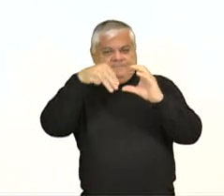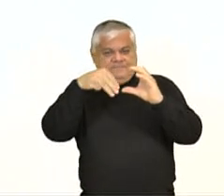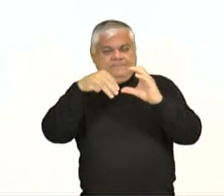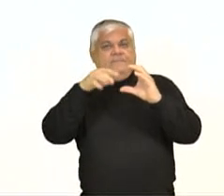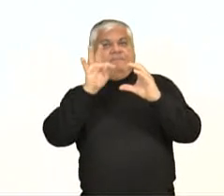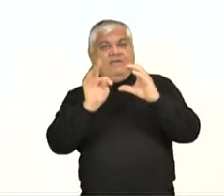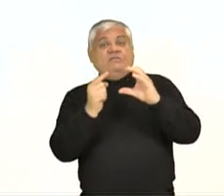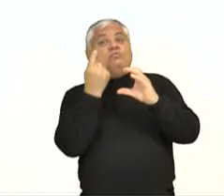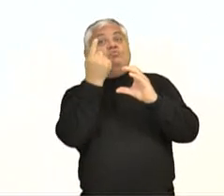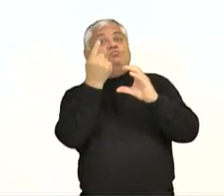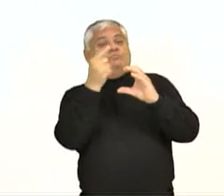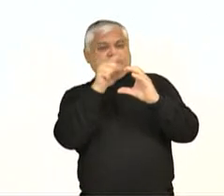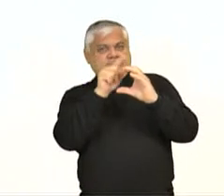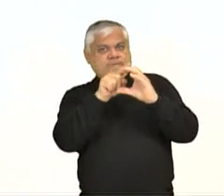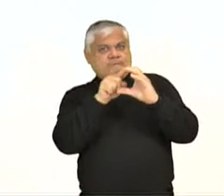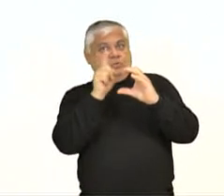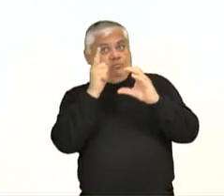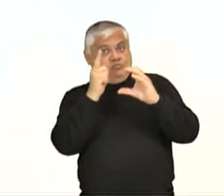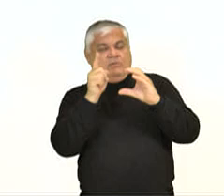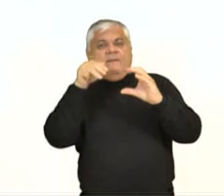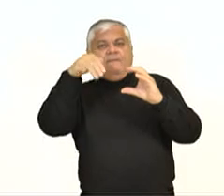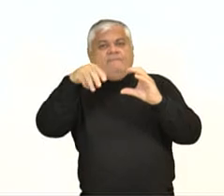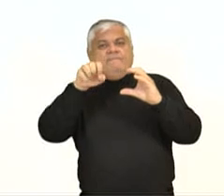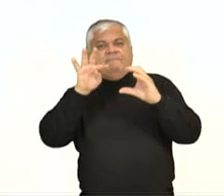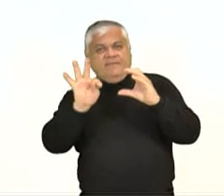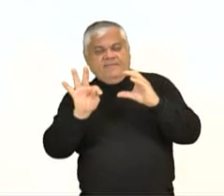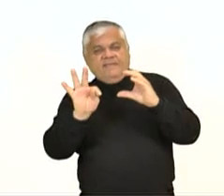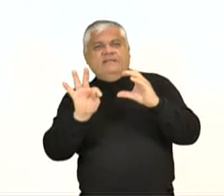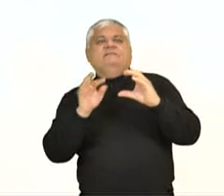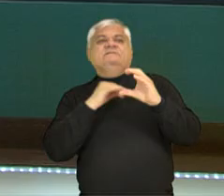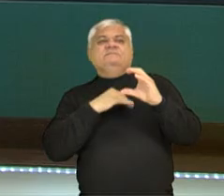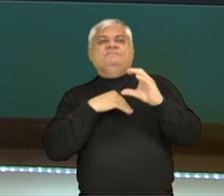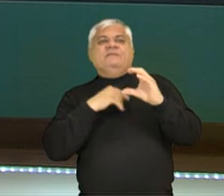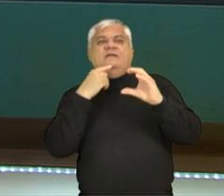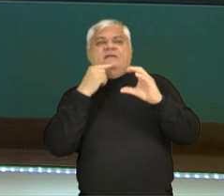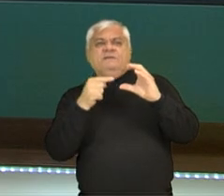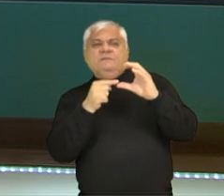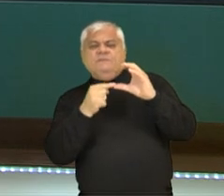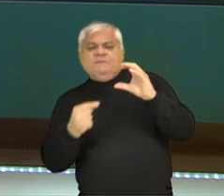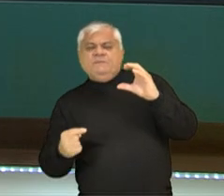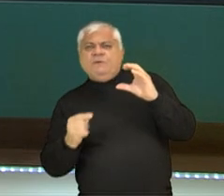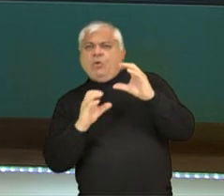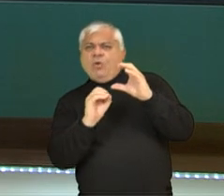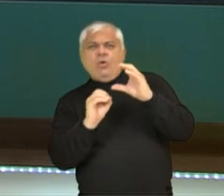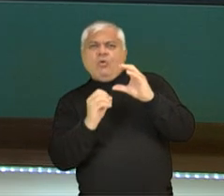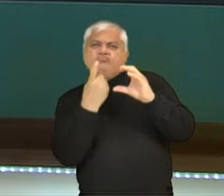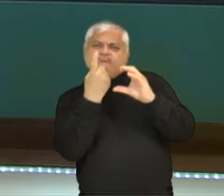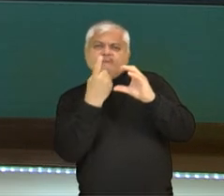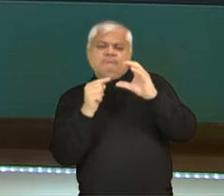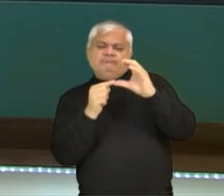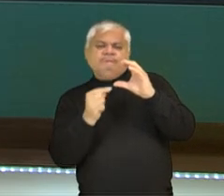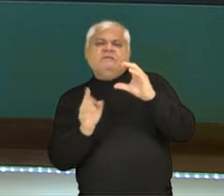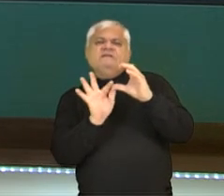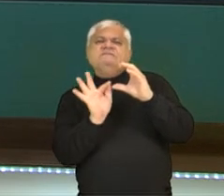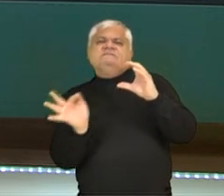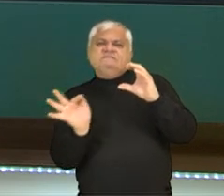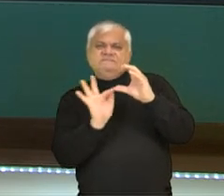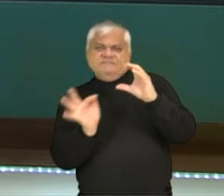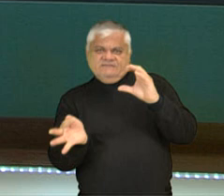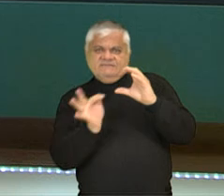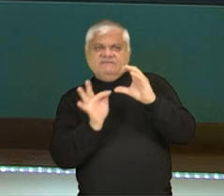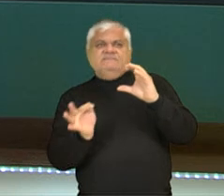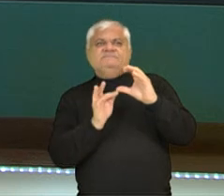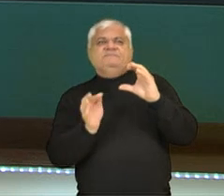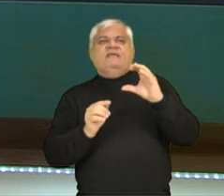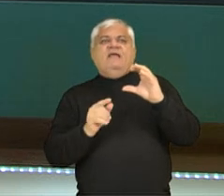met, AN, que vai caracterizar a ligação simples entre os carbonos, nós só temos um carbono só, então por isso consideramos